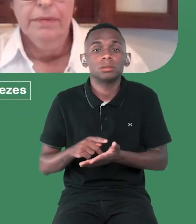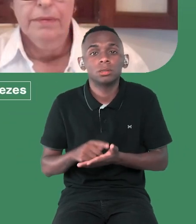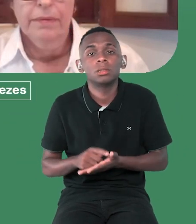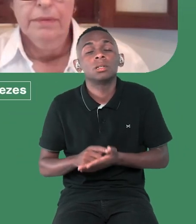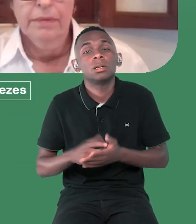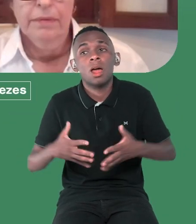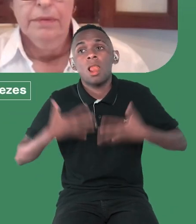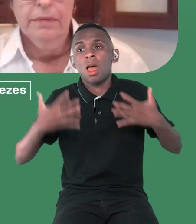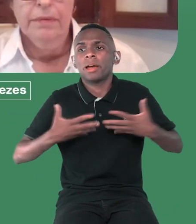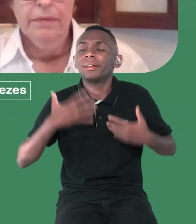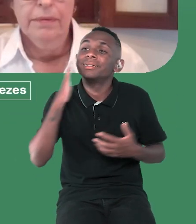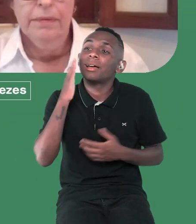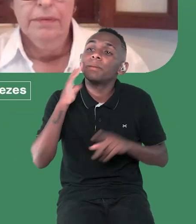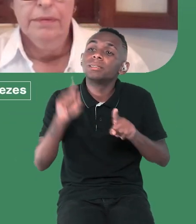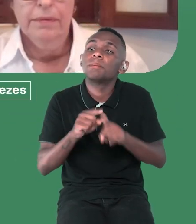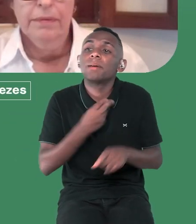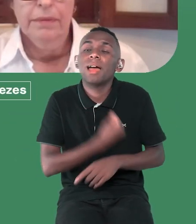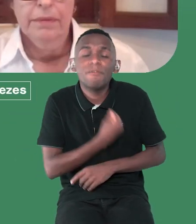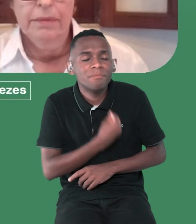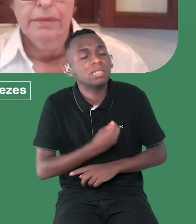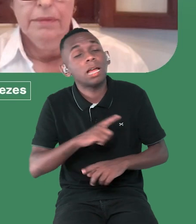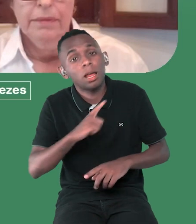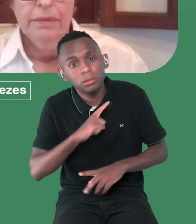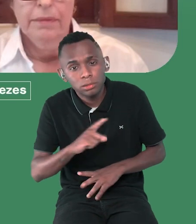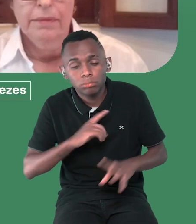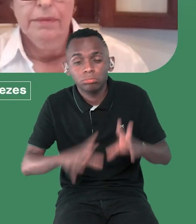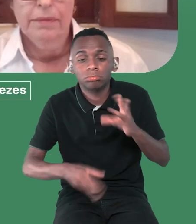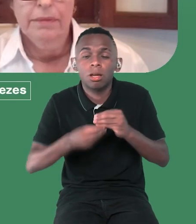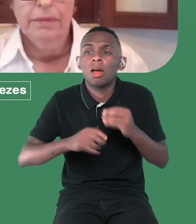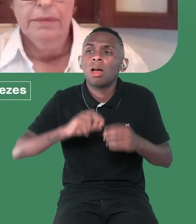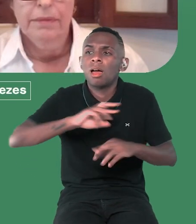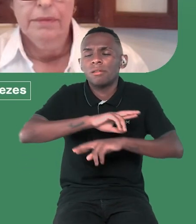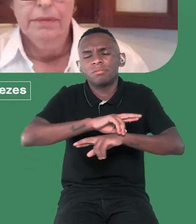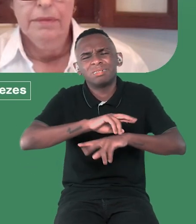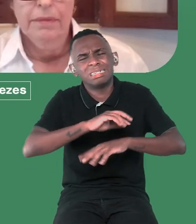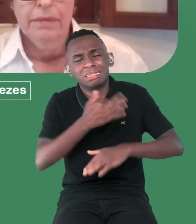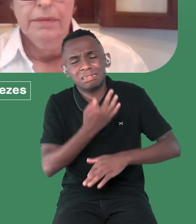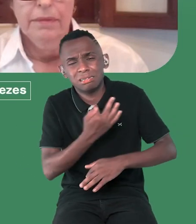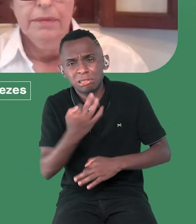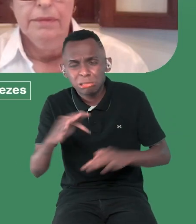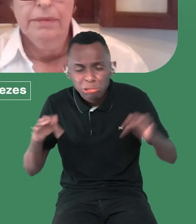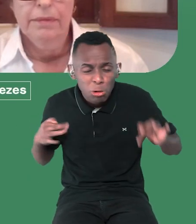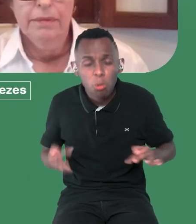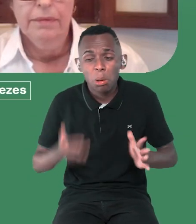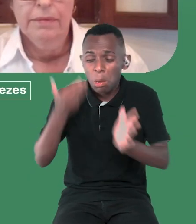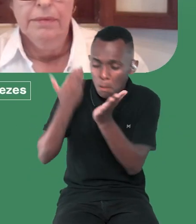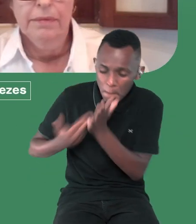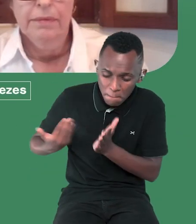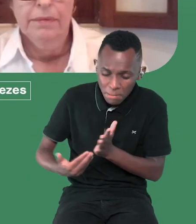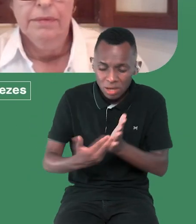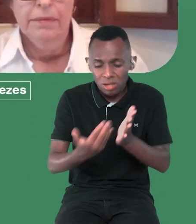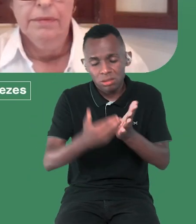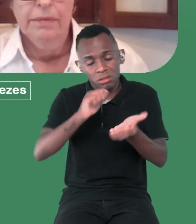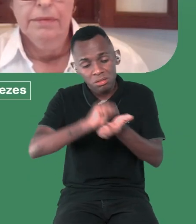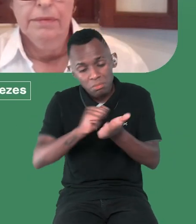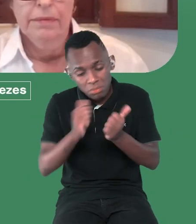com alegria, sabendo que a vida também é feita aí de milhões de dores, de perdas, né? Nesse caminho. E o